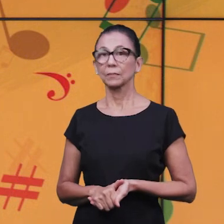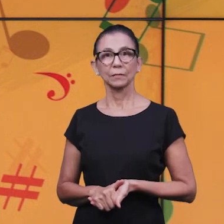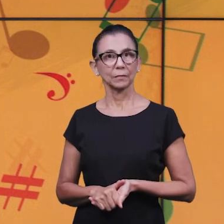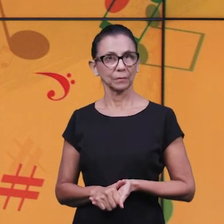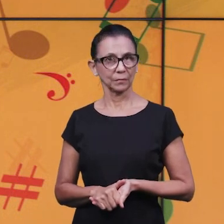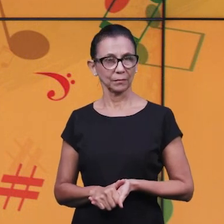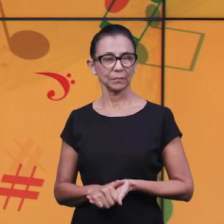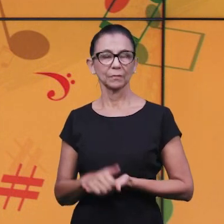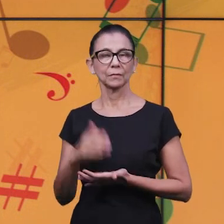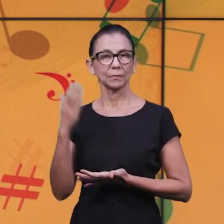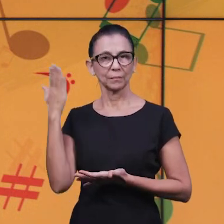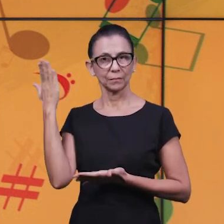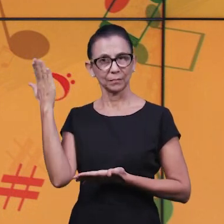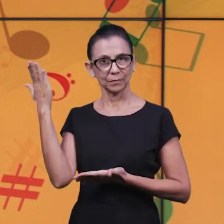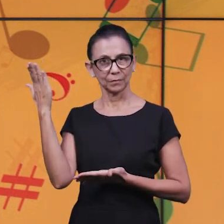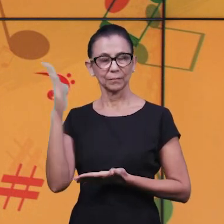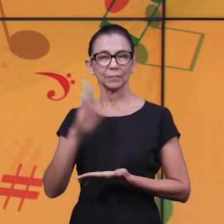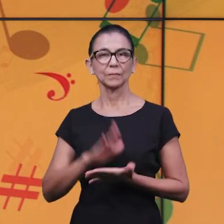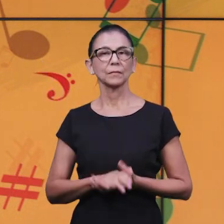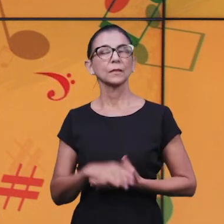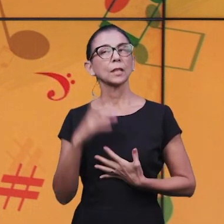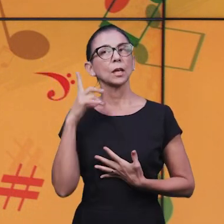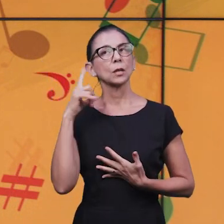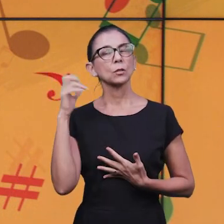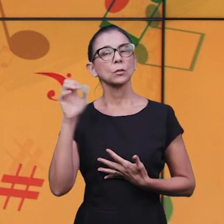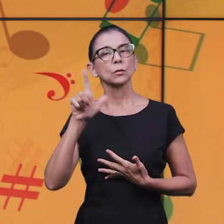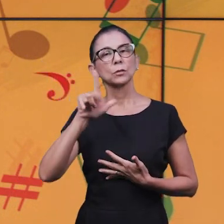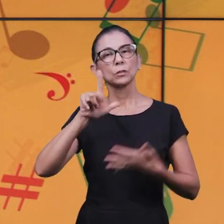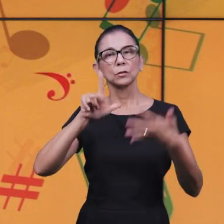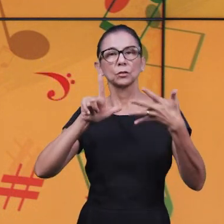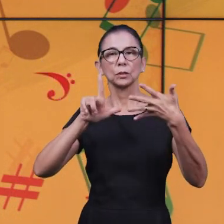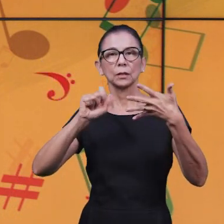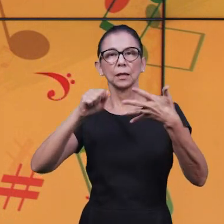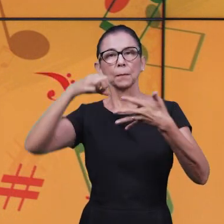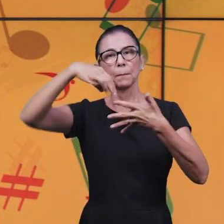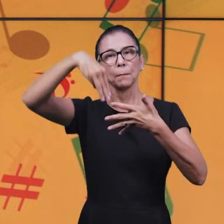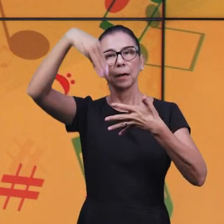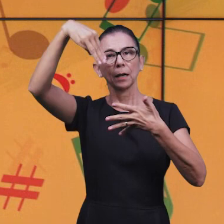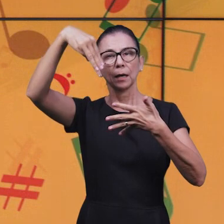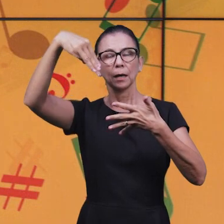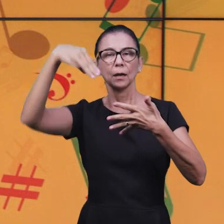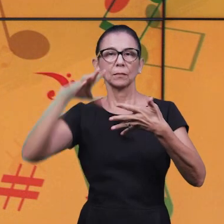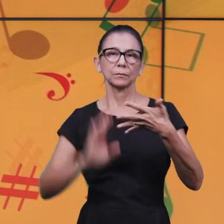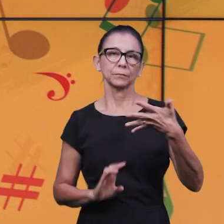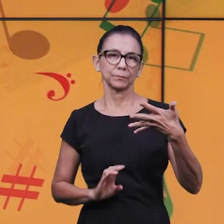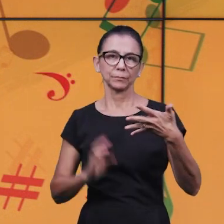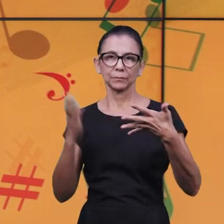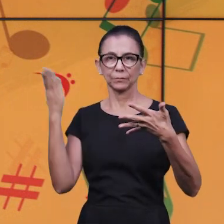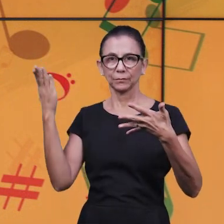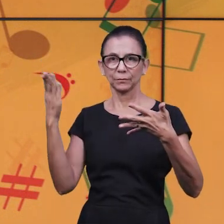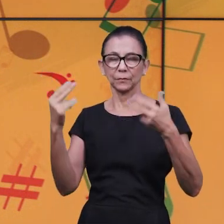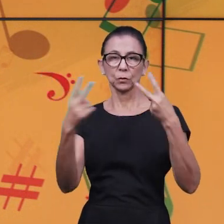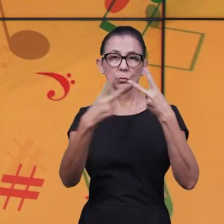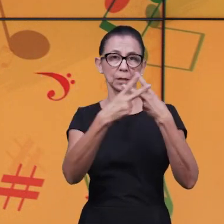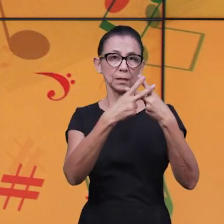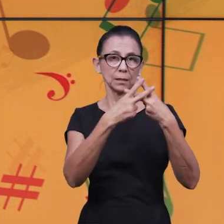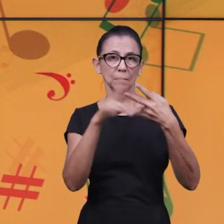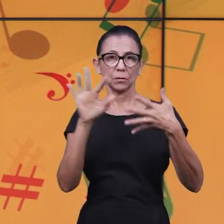nós estamos no tom de Lá maior. Vamos ter Fá, Dó, Sol